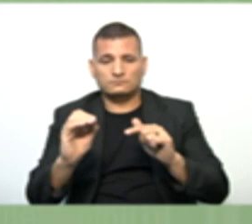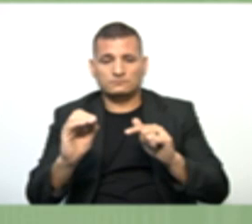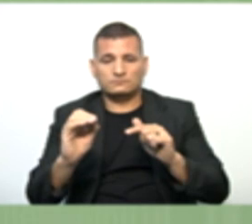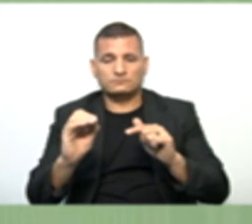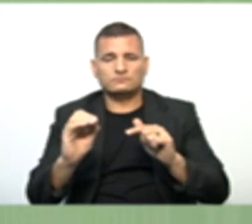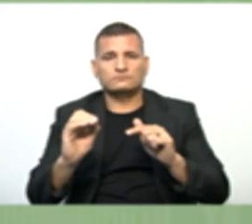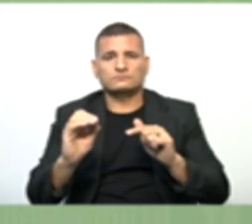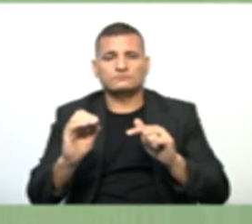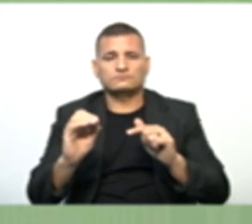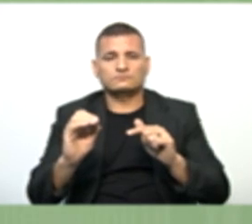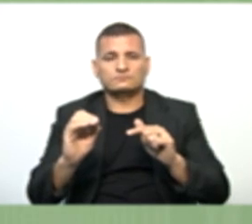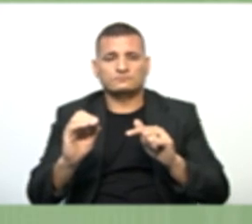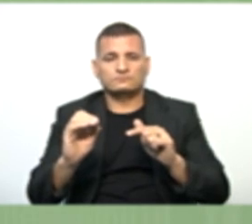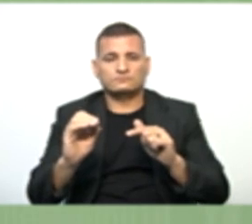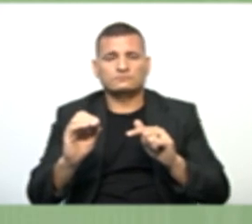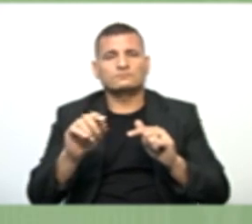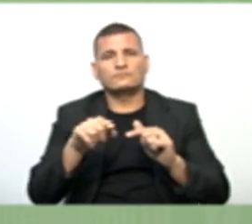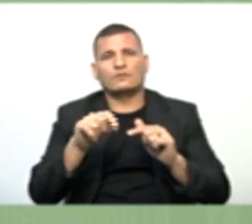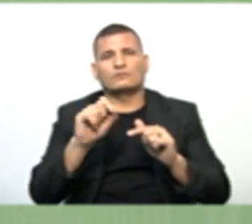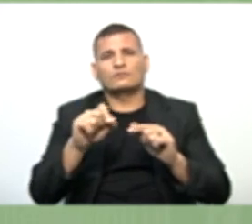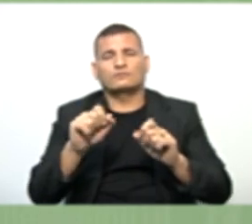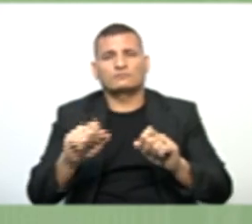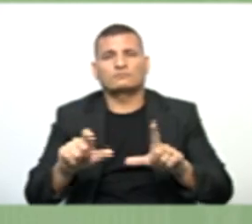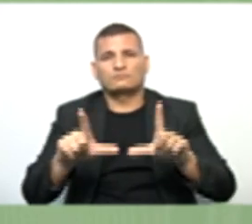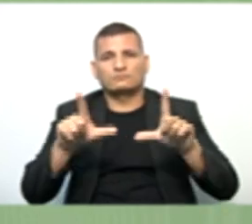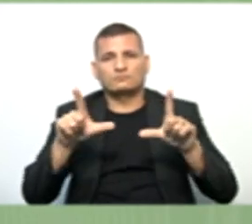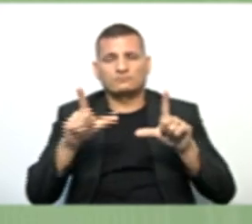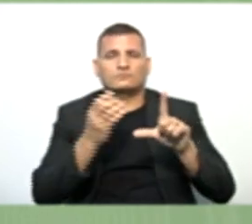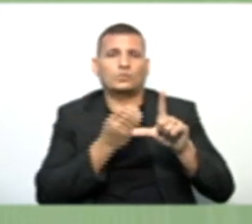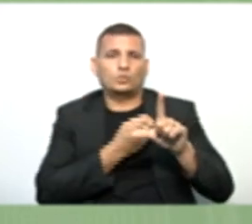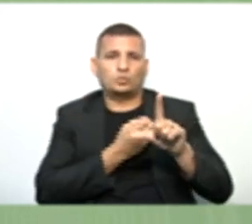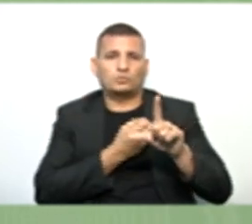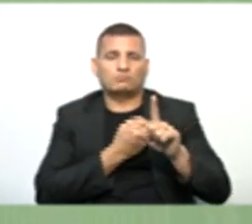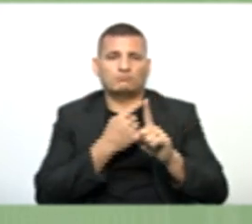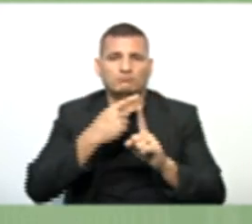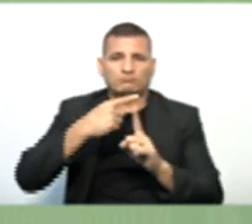será executado é print o número digitado é positivo,